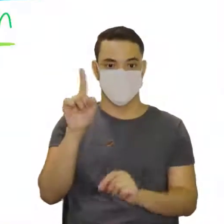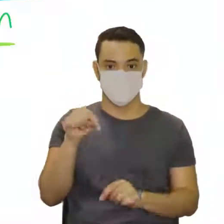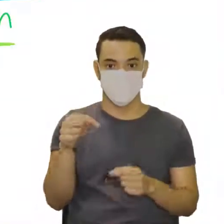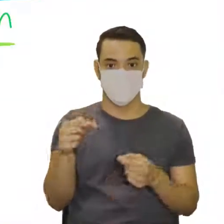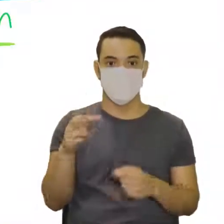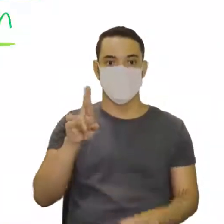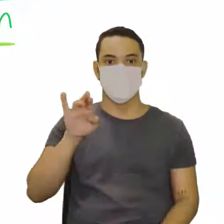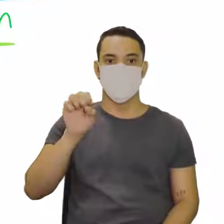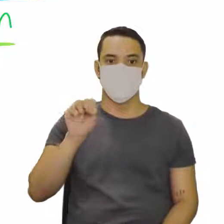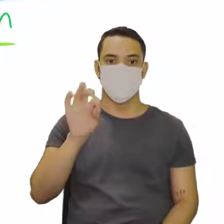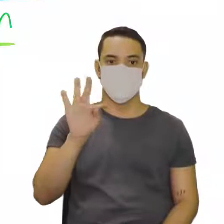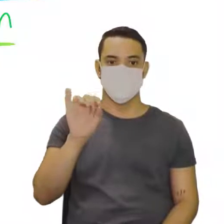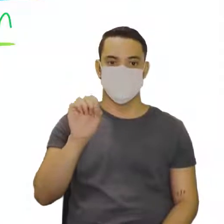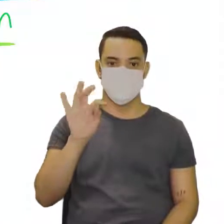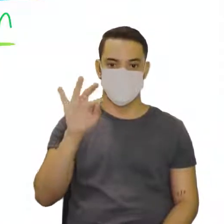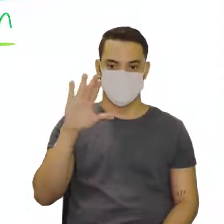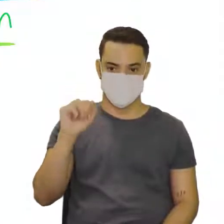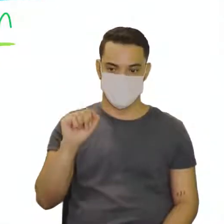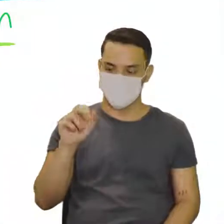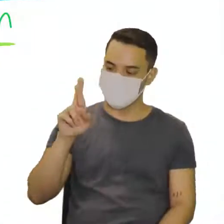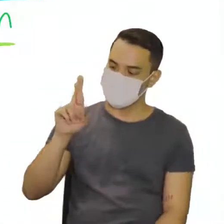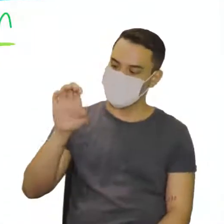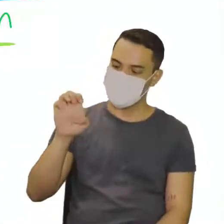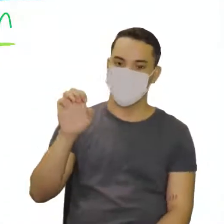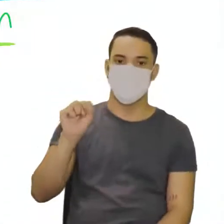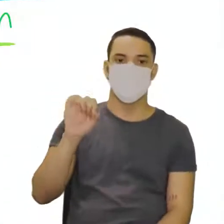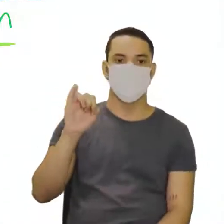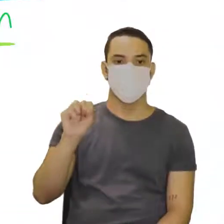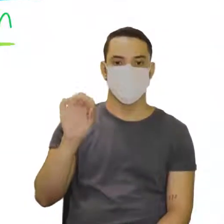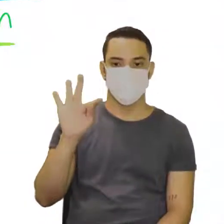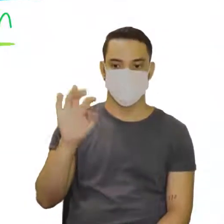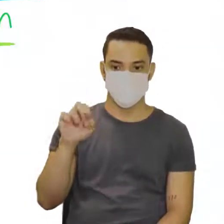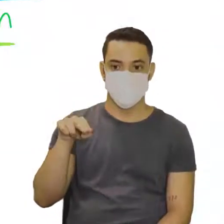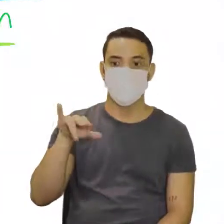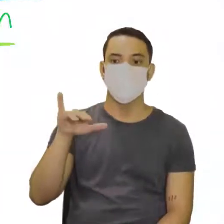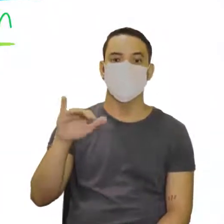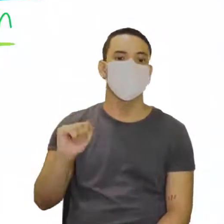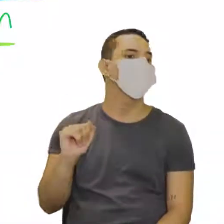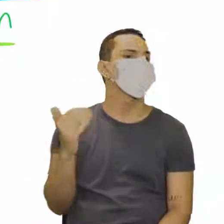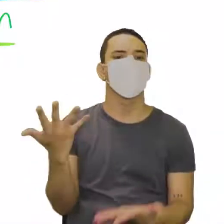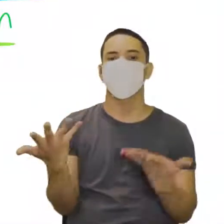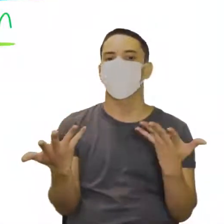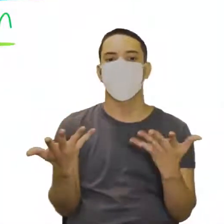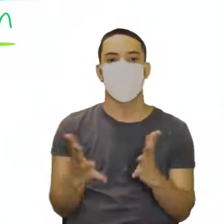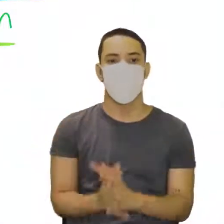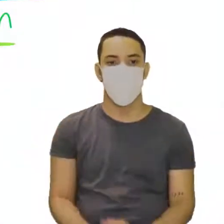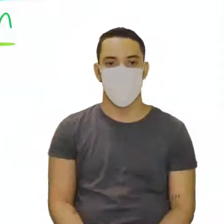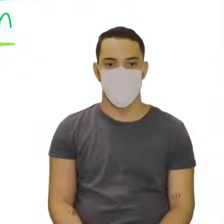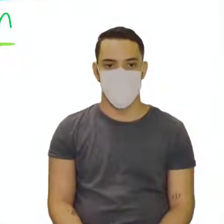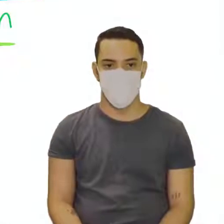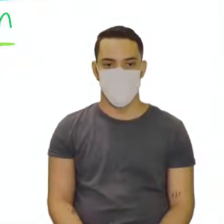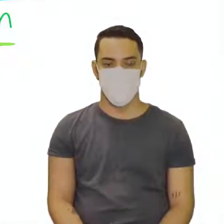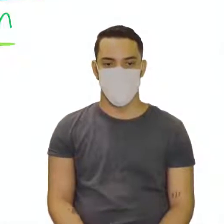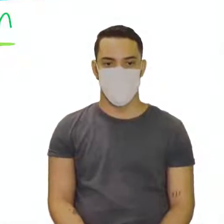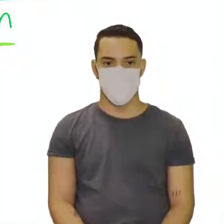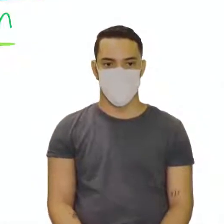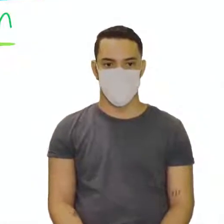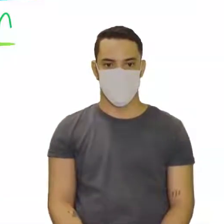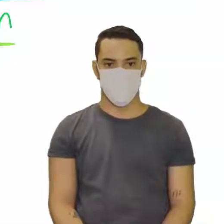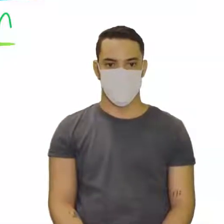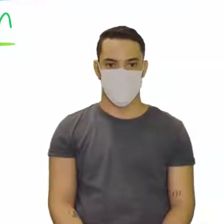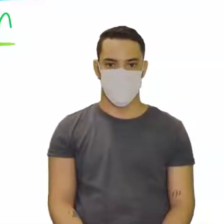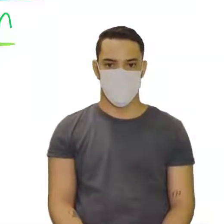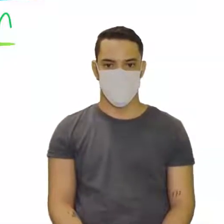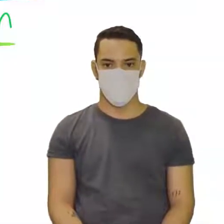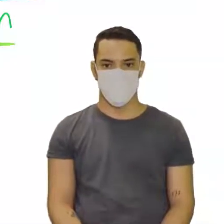resistências, né? Então, tá aqui, ó, uma resistência, resistência resistência, ok? Aqui